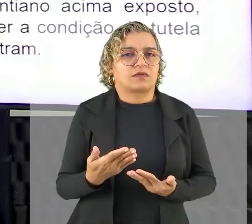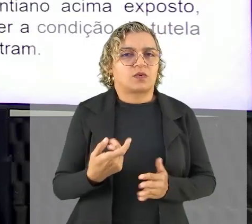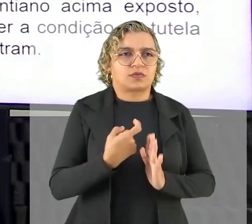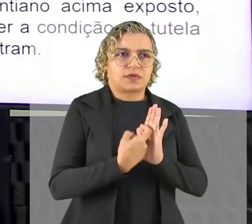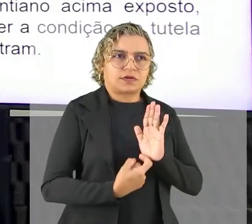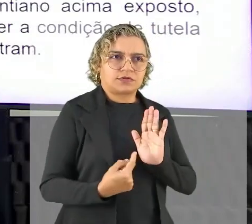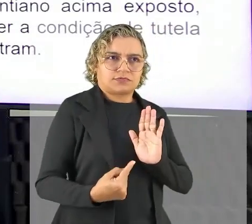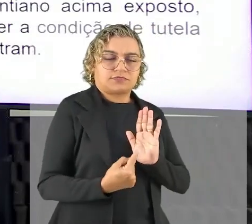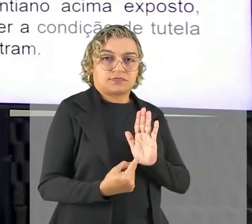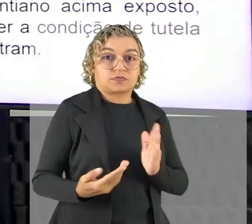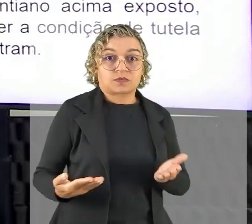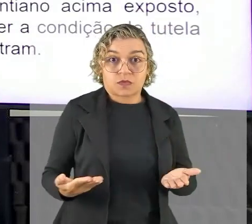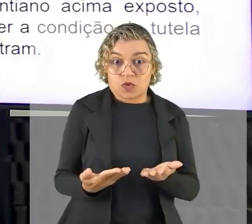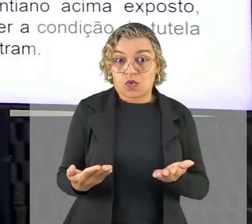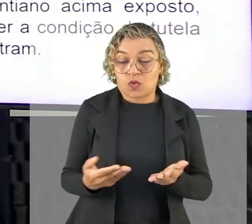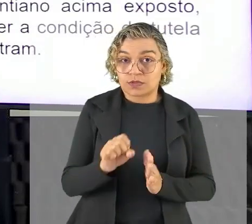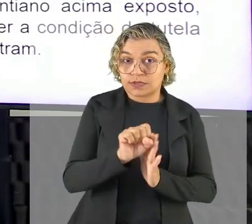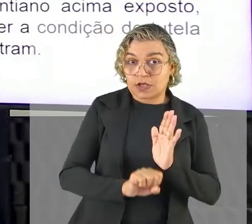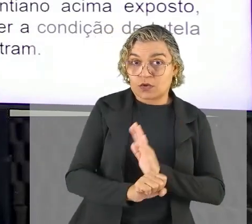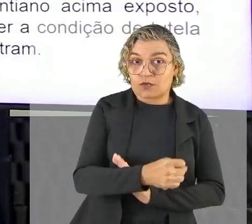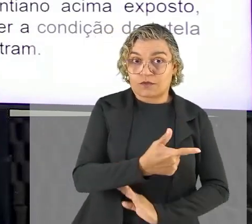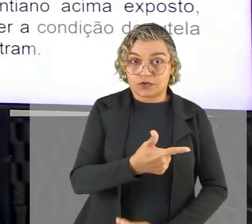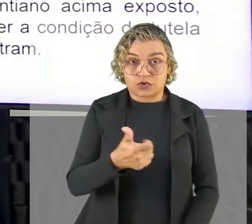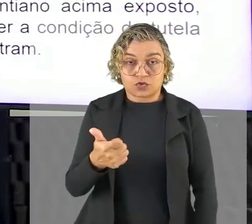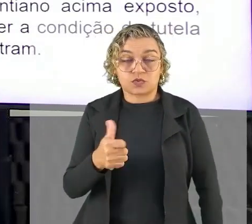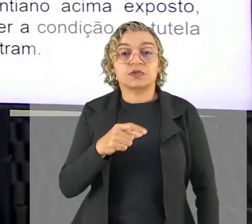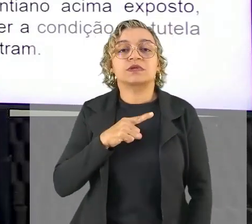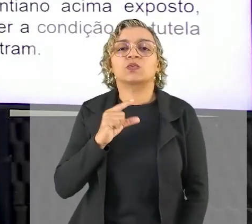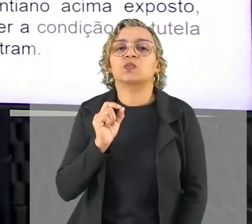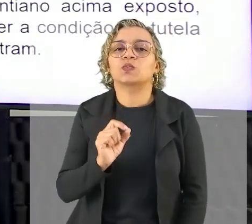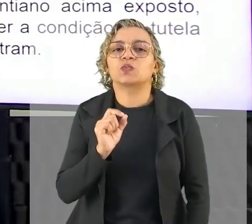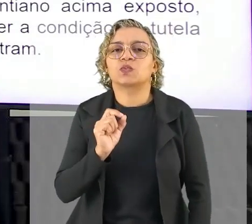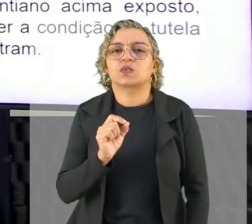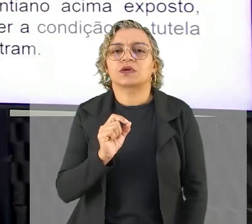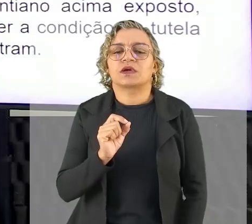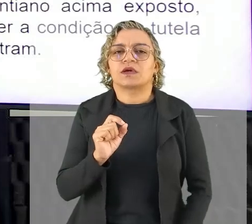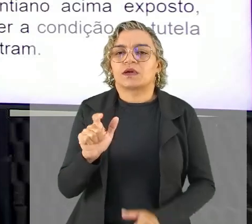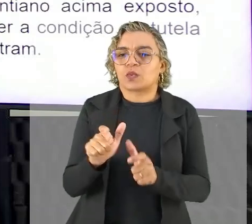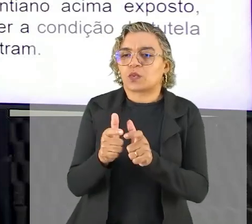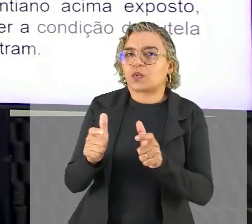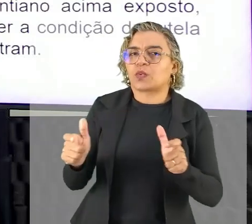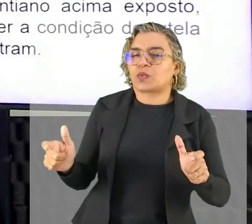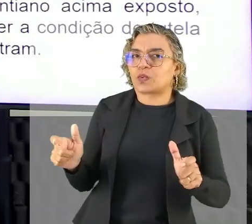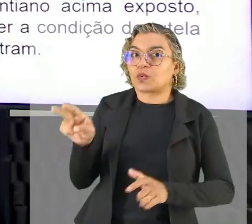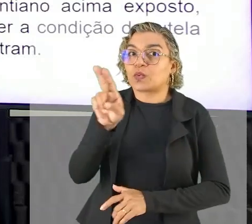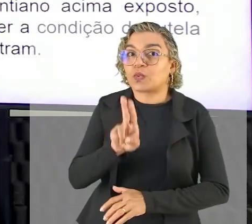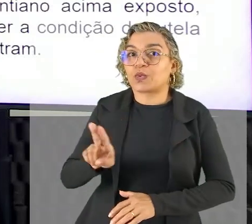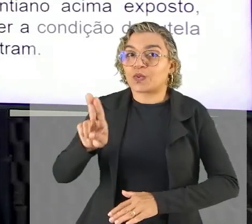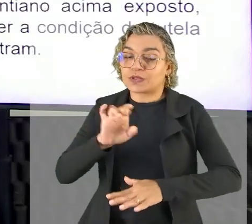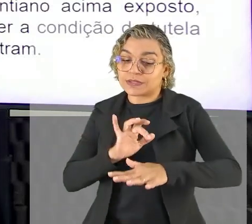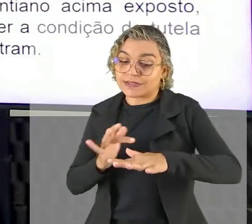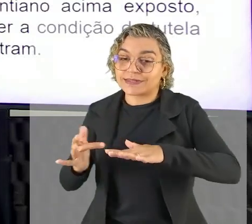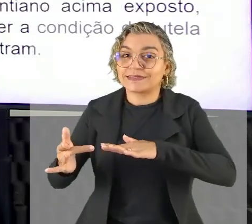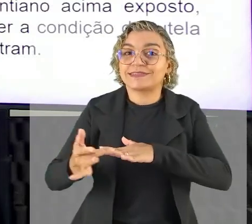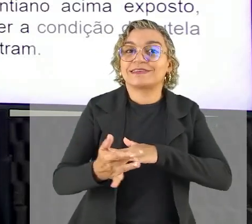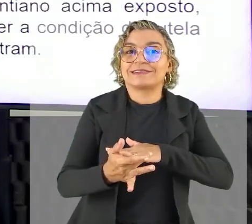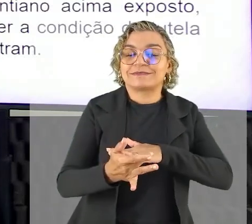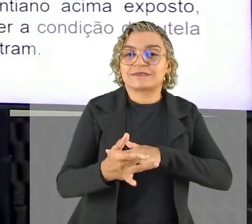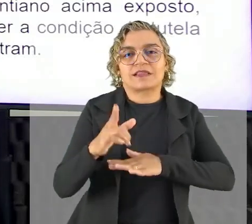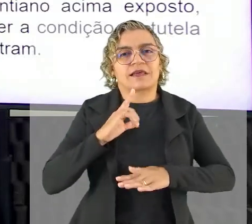texto. Hoje, em pleno século XXI, há um amplo uso das redes sociais, tais